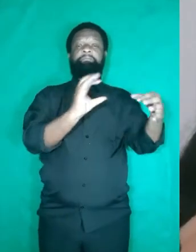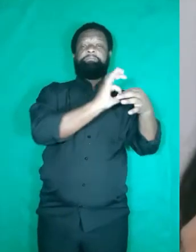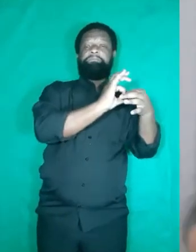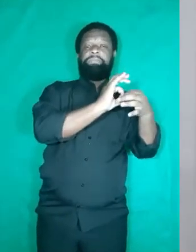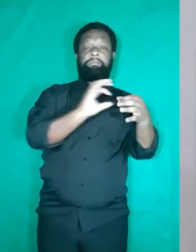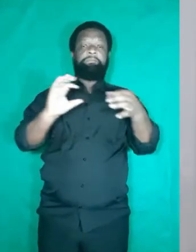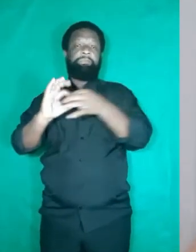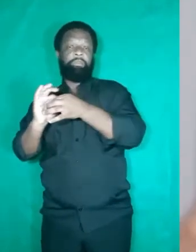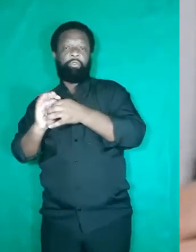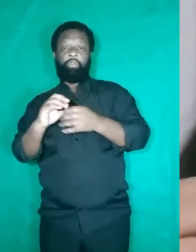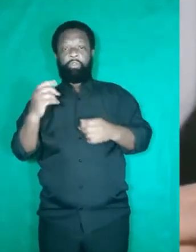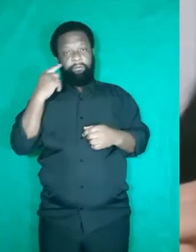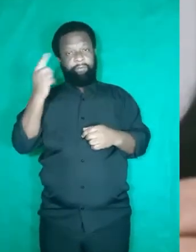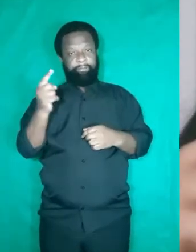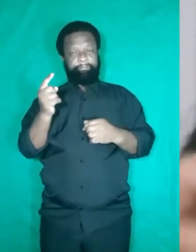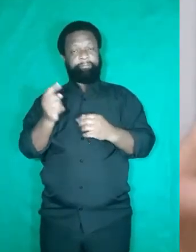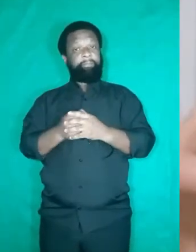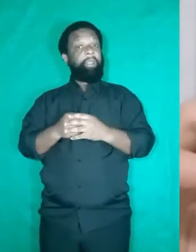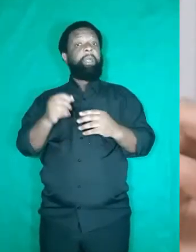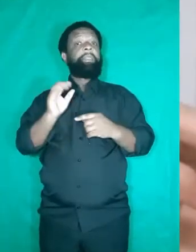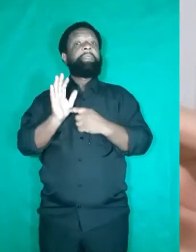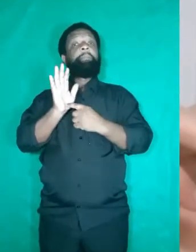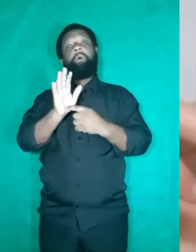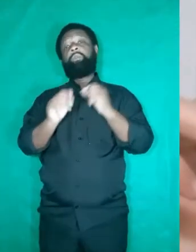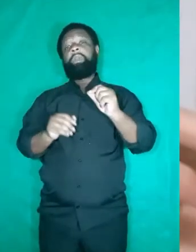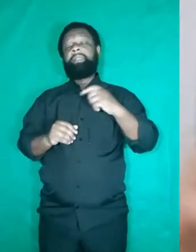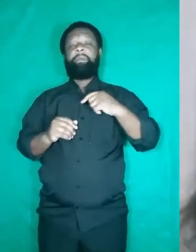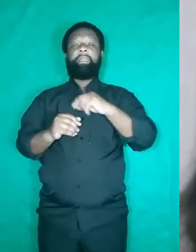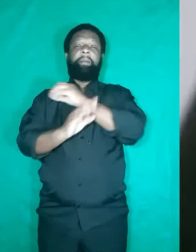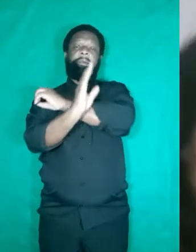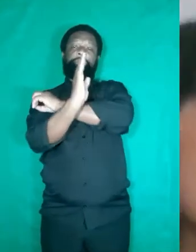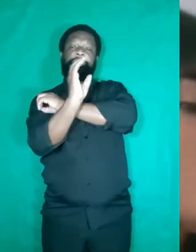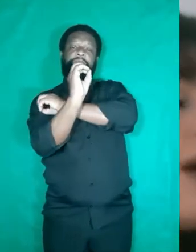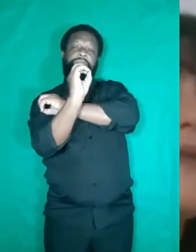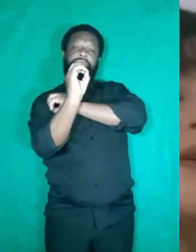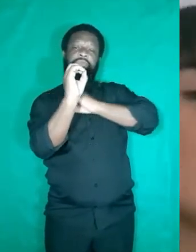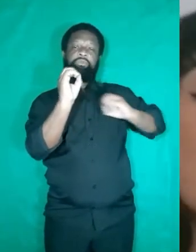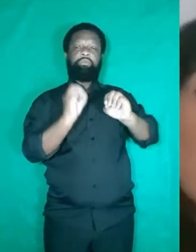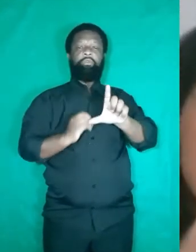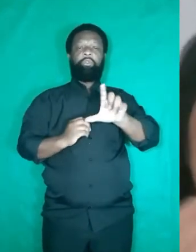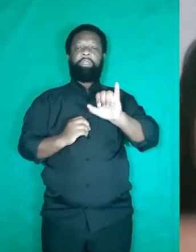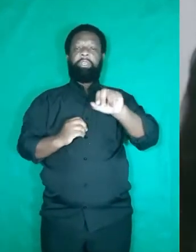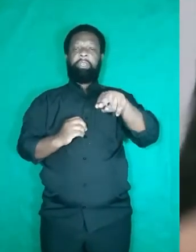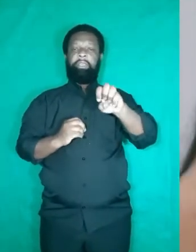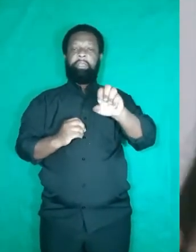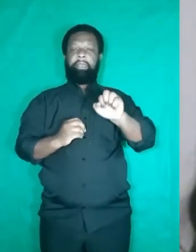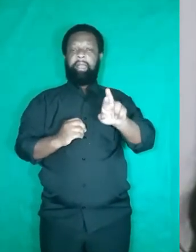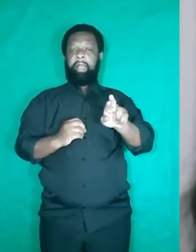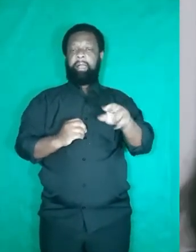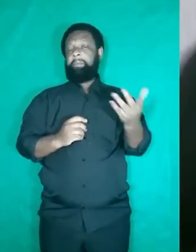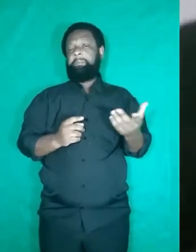dupla representada aqui e aqui, mostrando que ele está linear. Então, por que o CO2